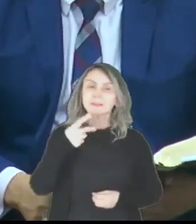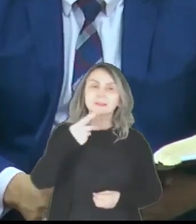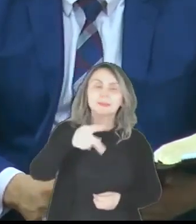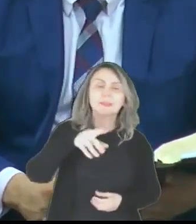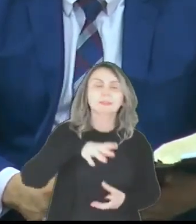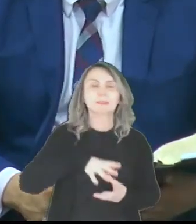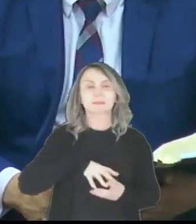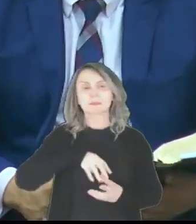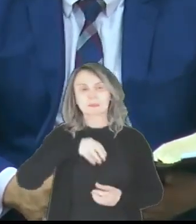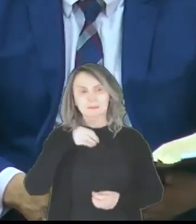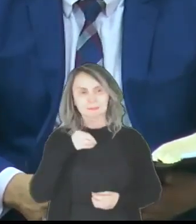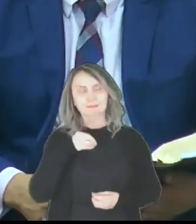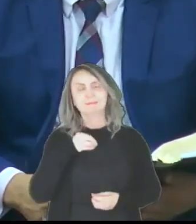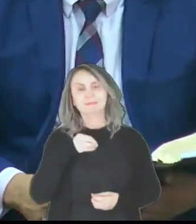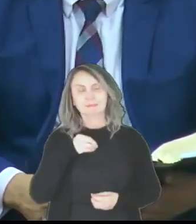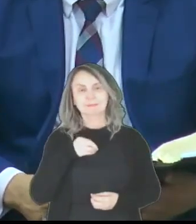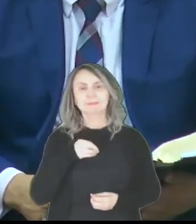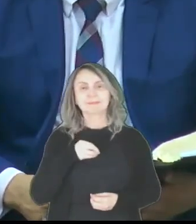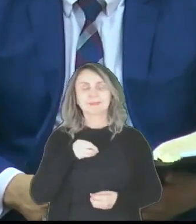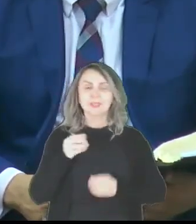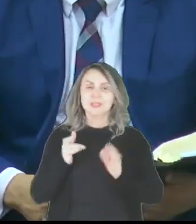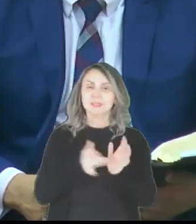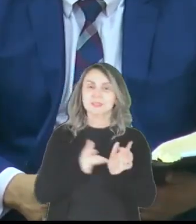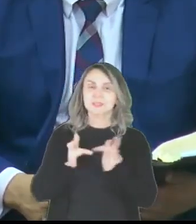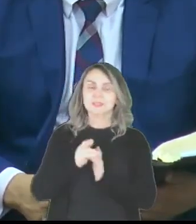alma, ele aniquilou-se.